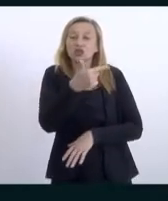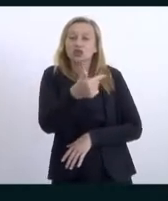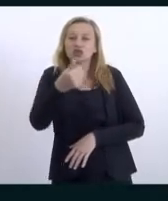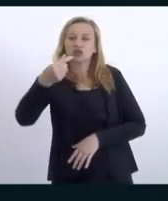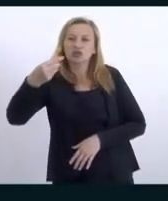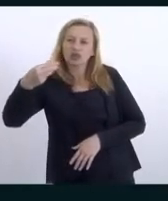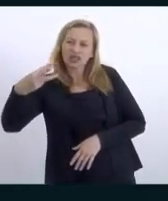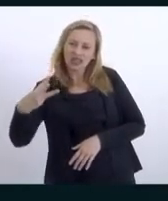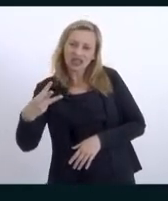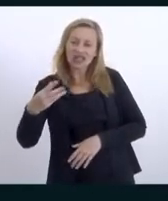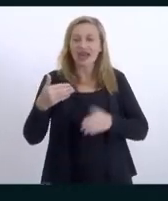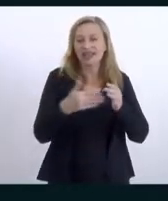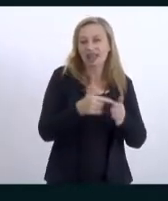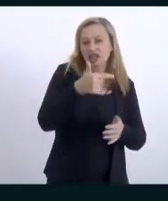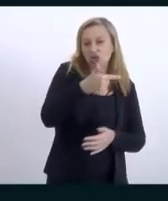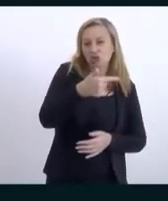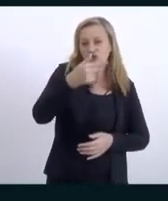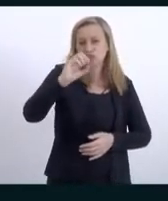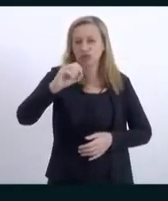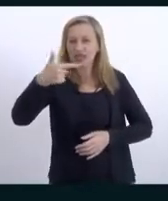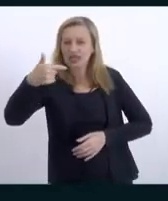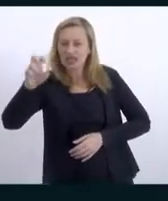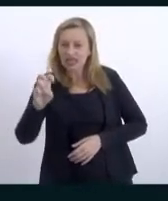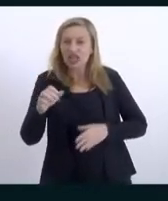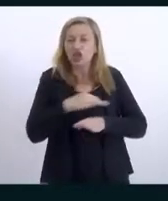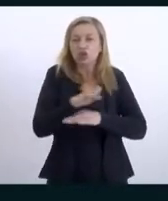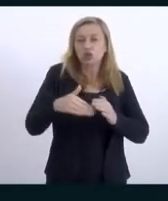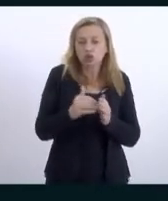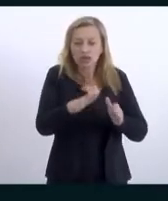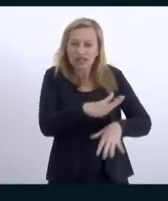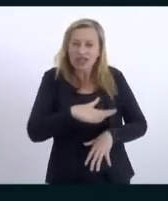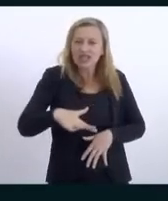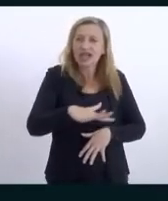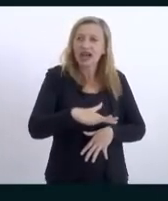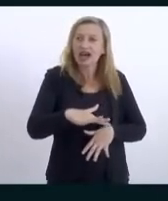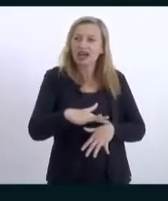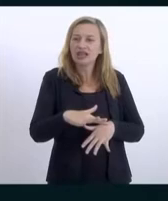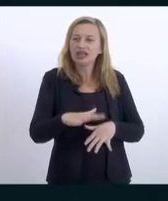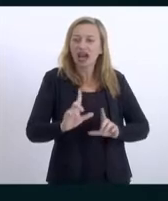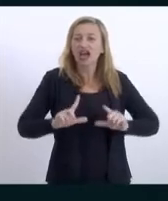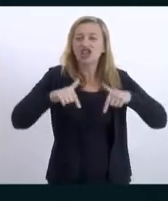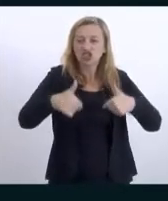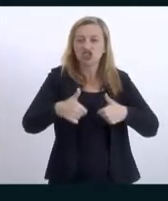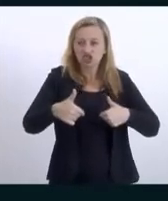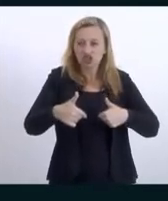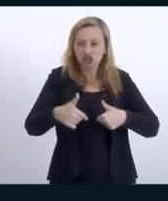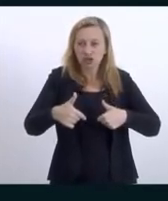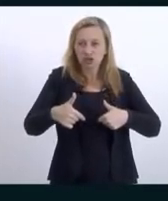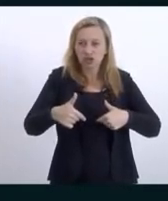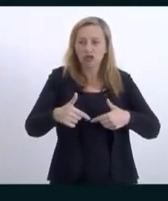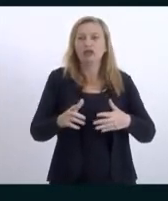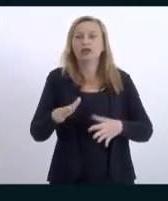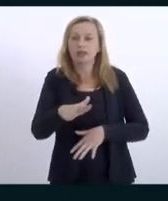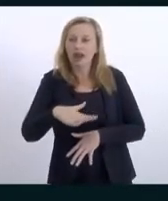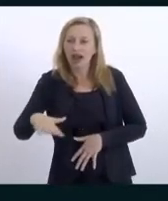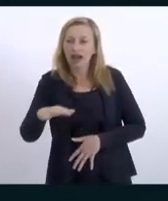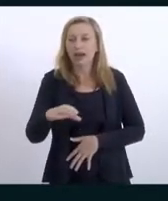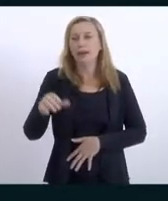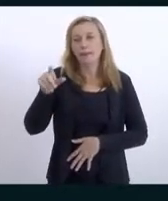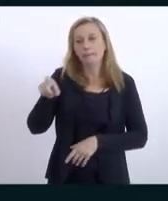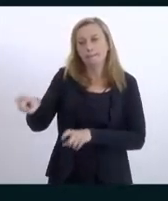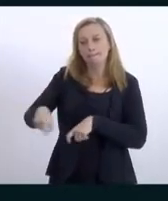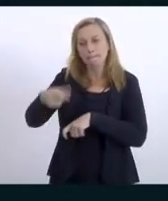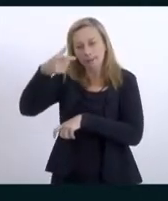2003 até 2015, né, com todos os setores bastante ativos, puxado pelo setor petróleo. E,